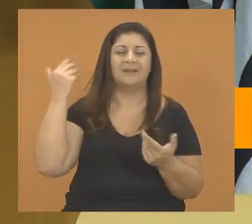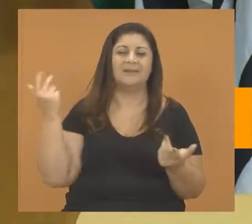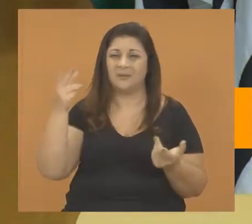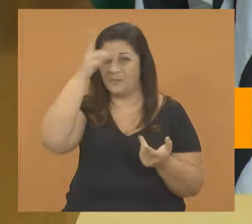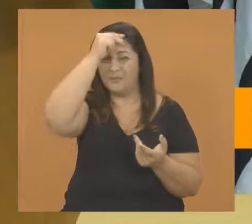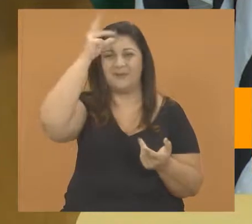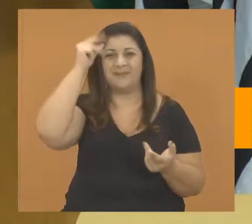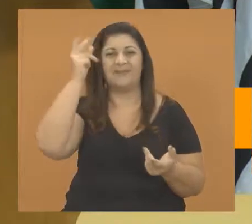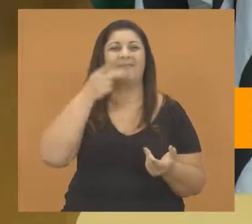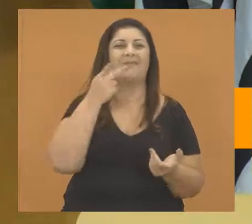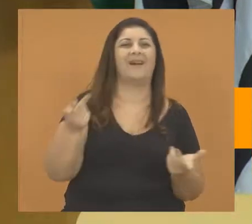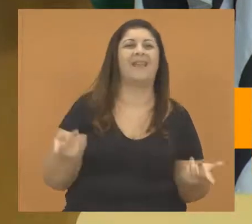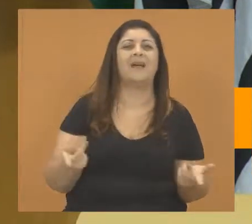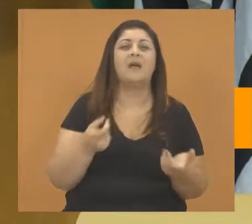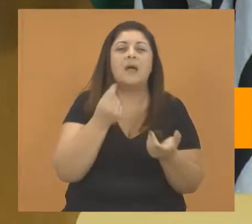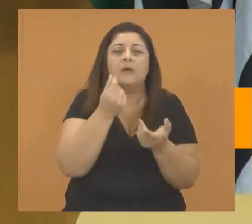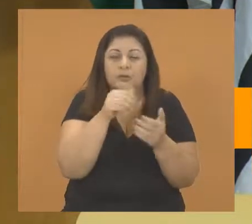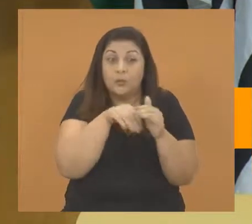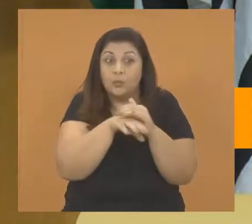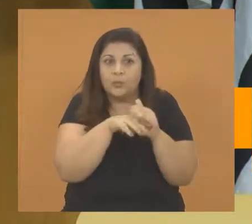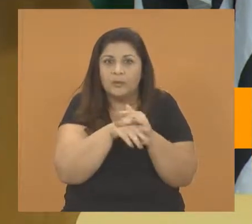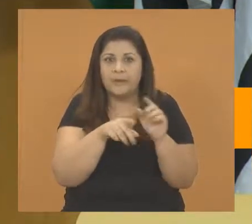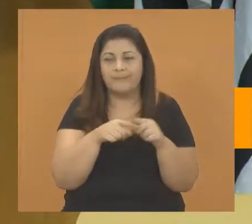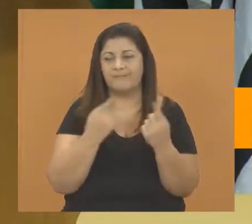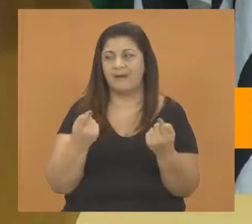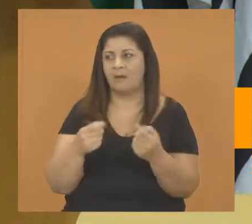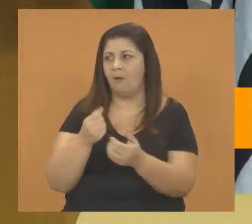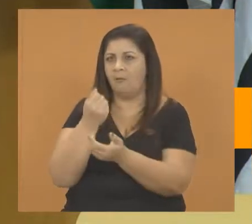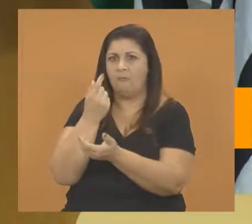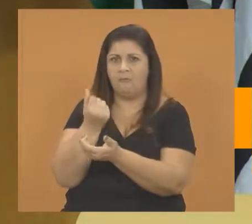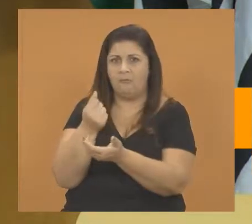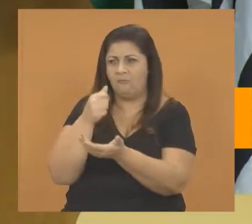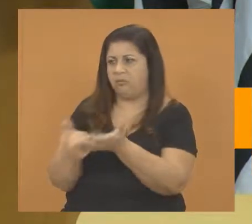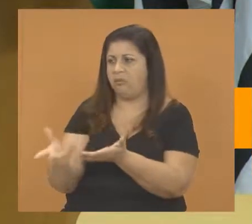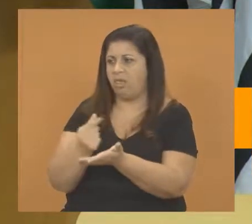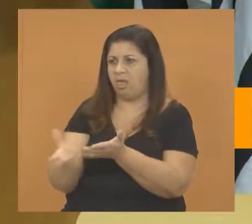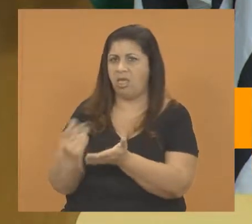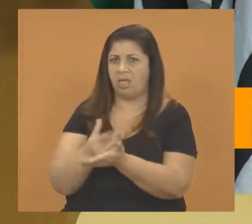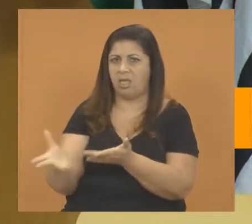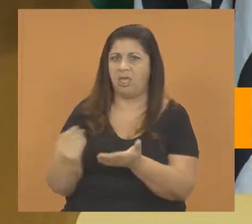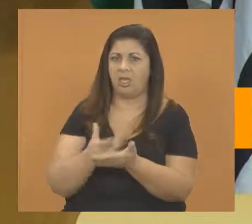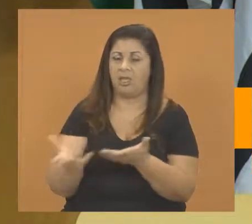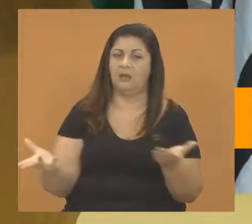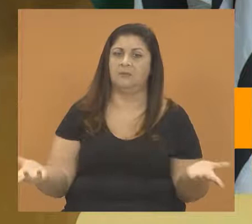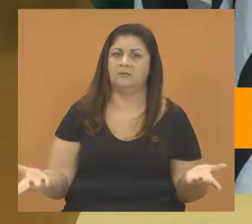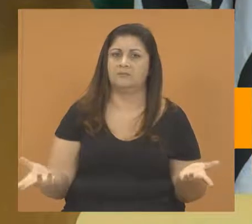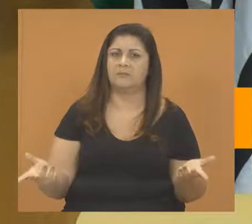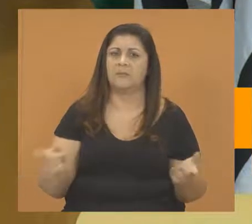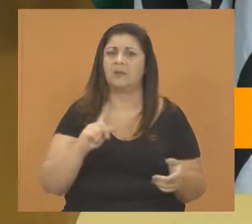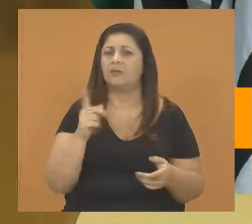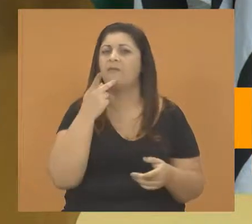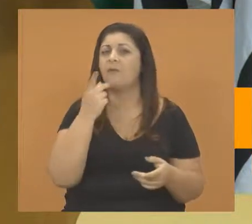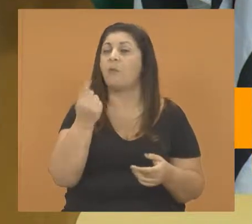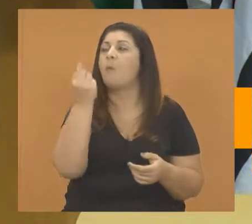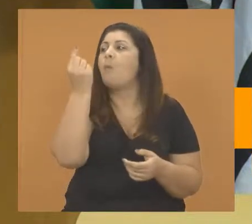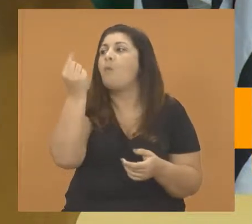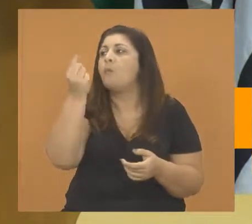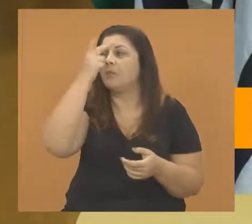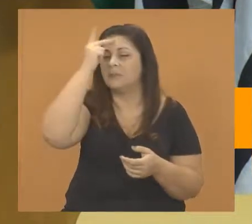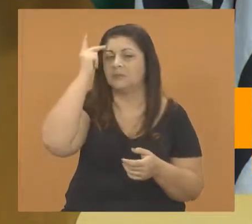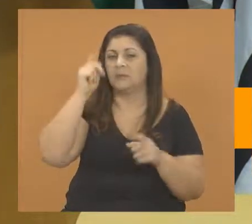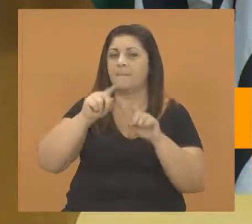fala-se uma coisa mas na prática faz outra e eu estou dizendo aqui não é direcionado a pessoa mas é direcionado